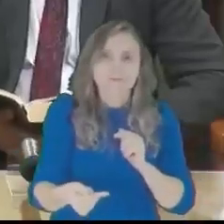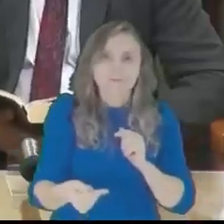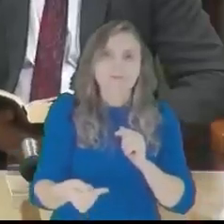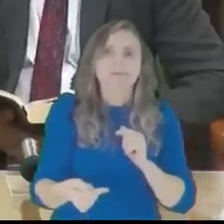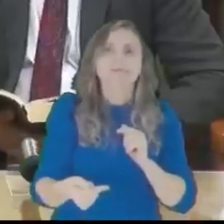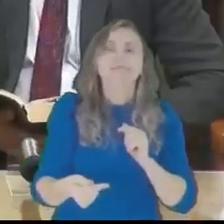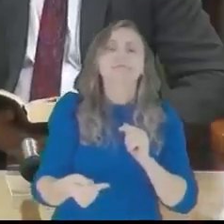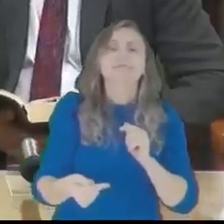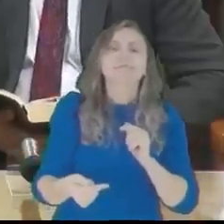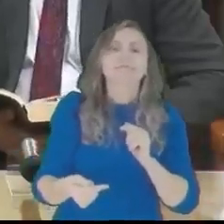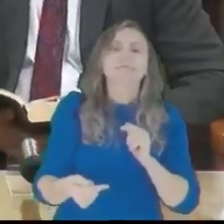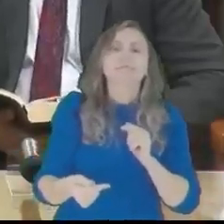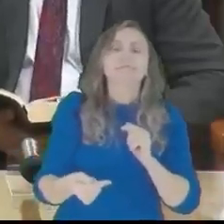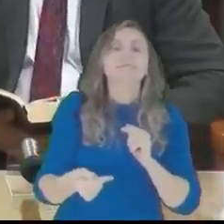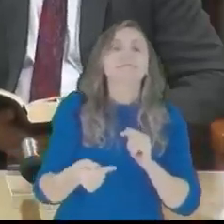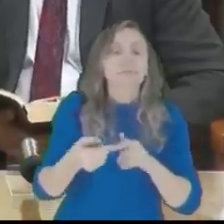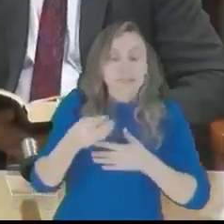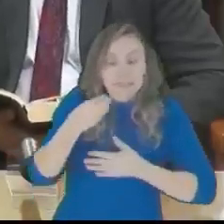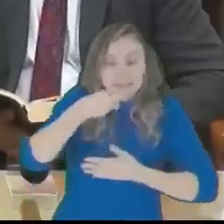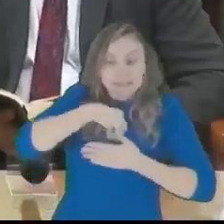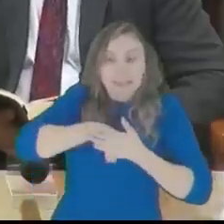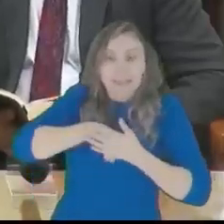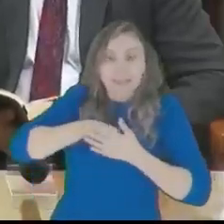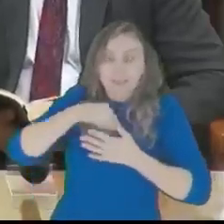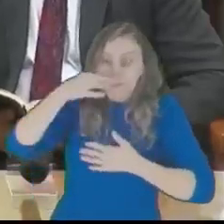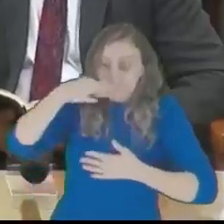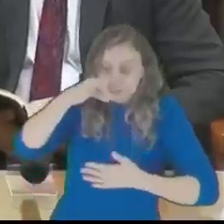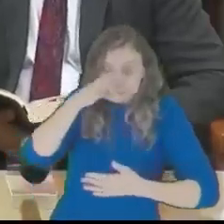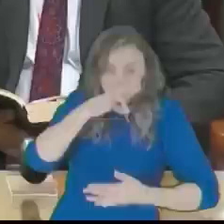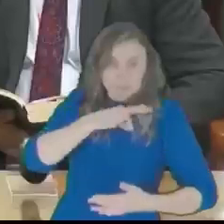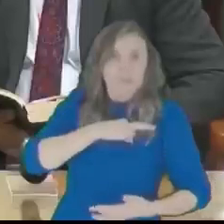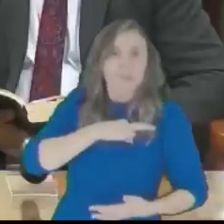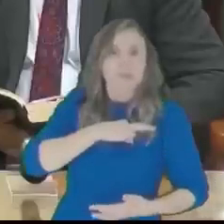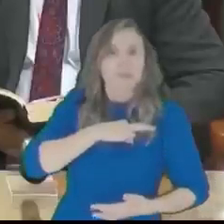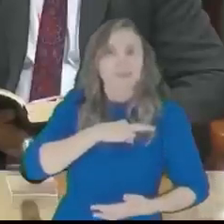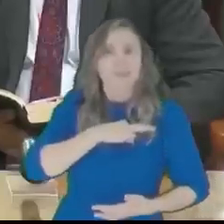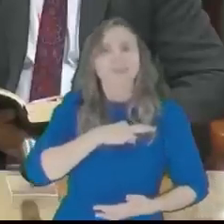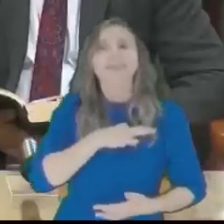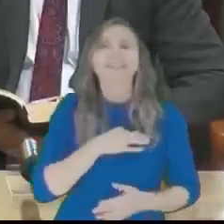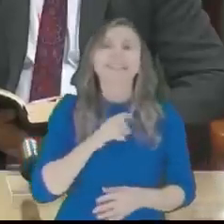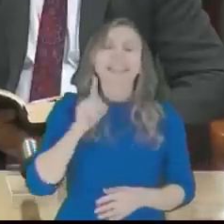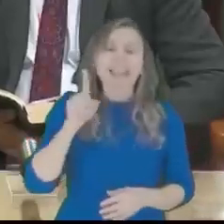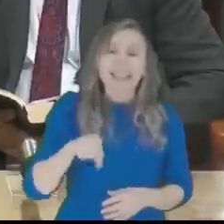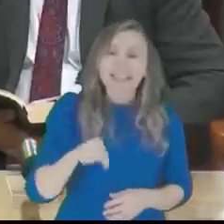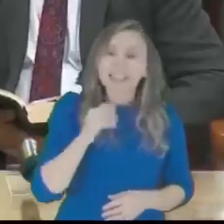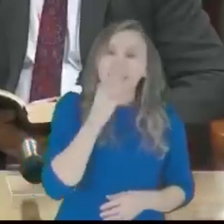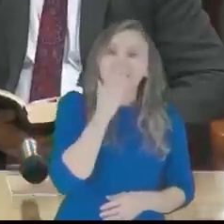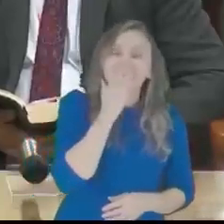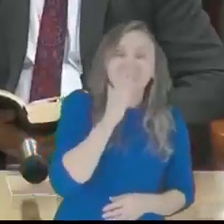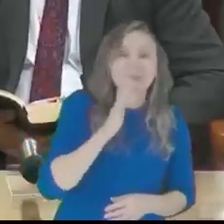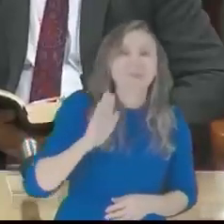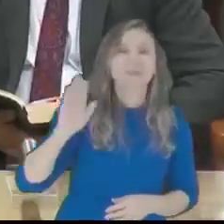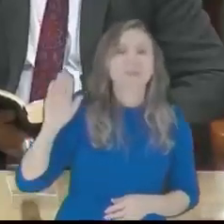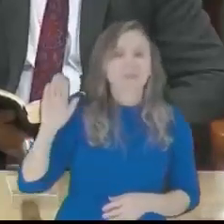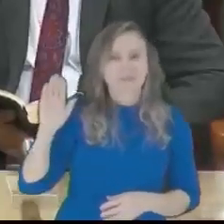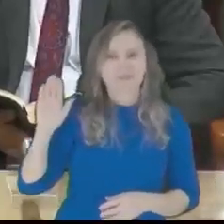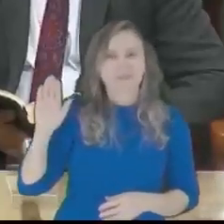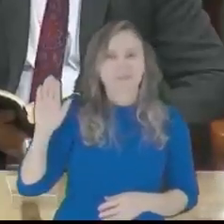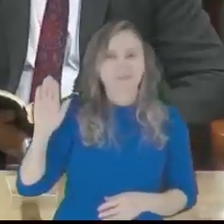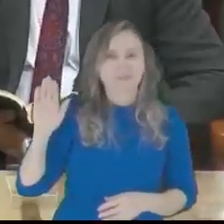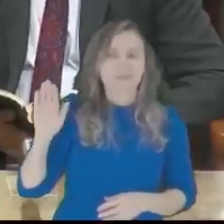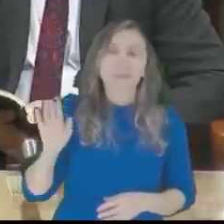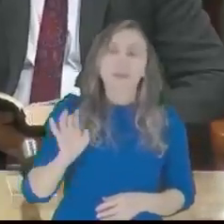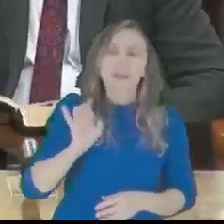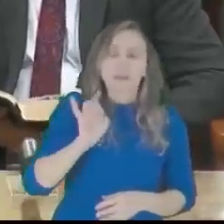ele estará em vós. Por isso que ainda era uma promessa a ser realizada, que só